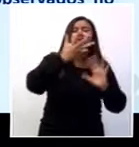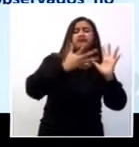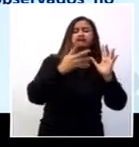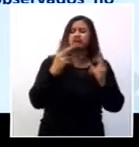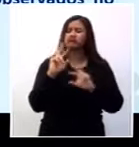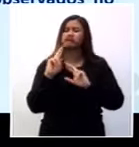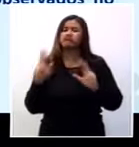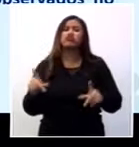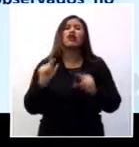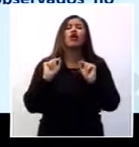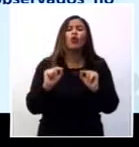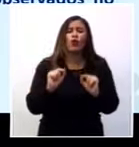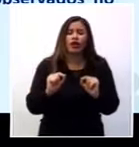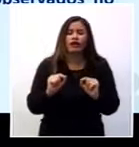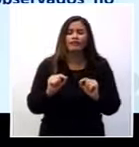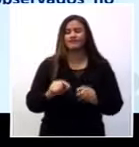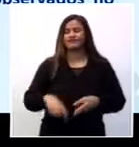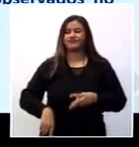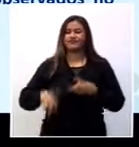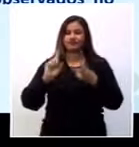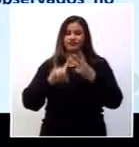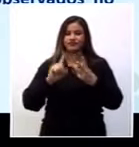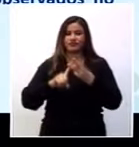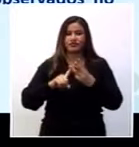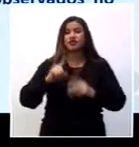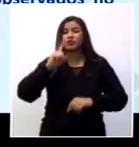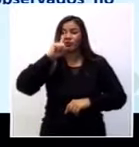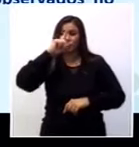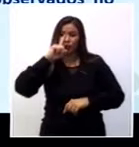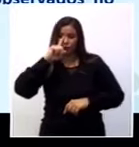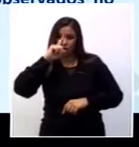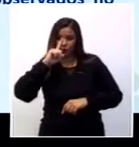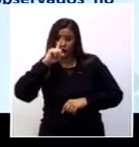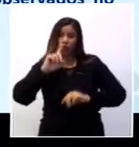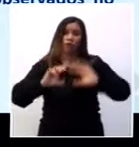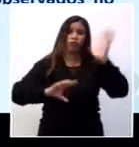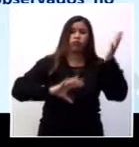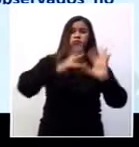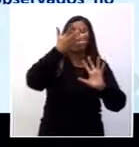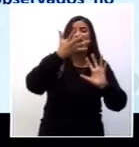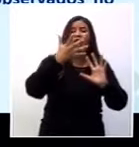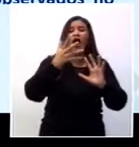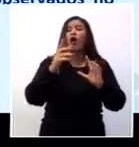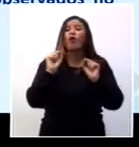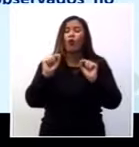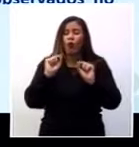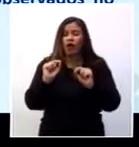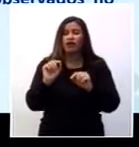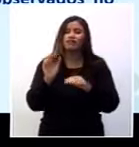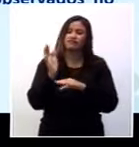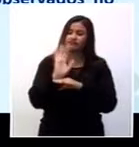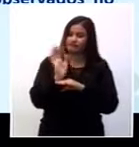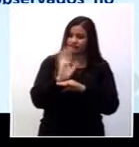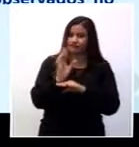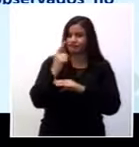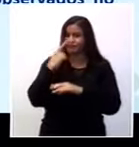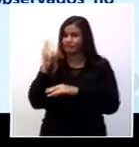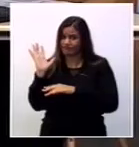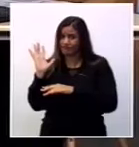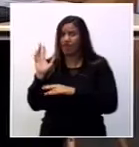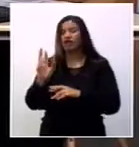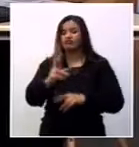terceira: quais são os riscos e desastres observados no vídeo? Vocês terão 5 minutinhos